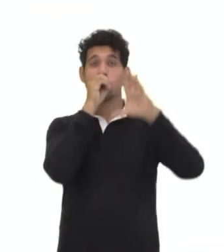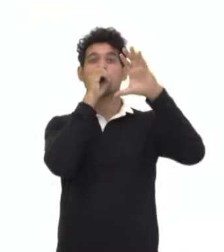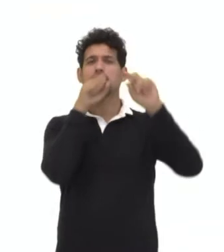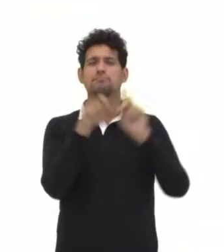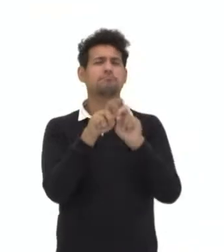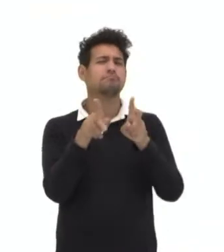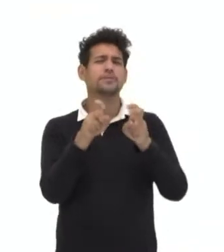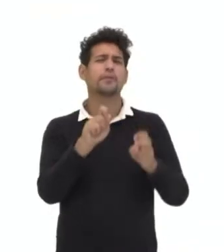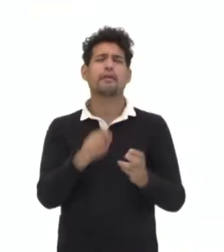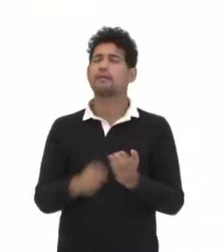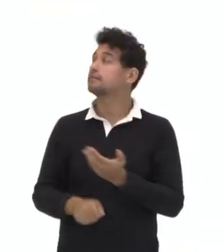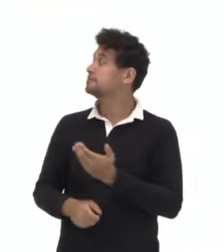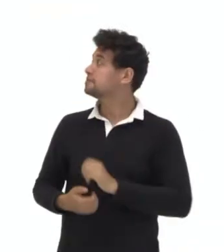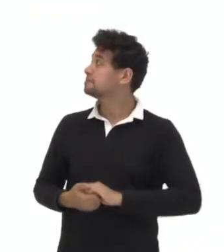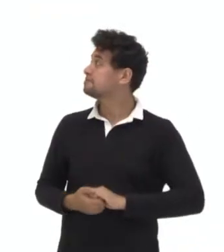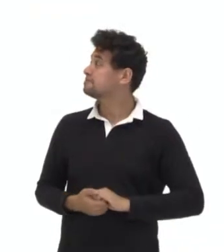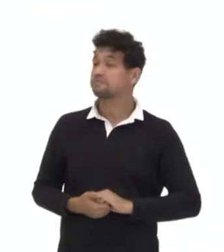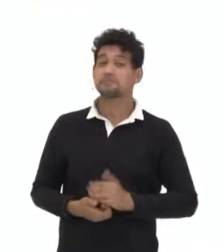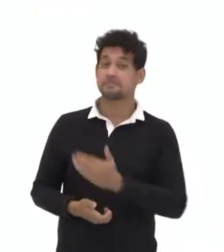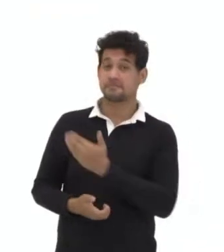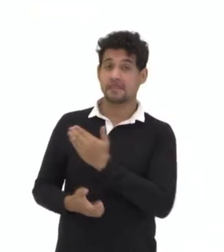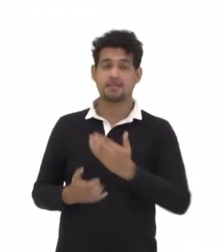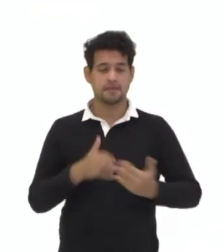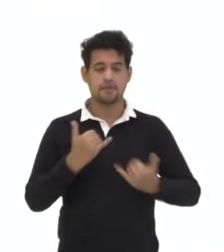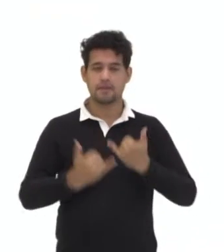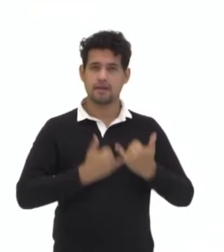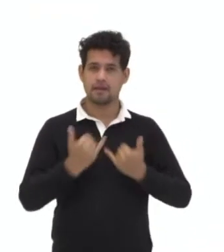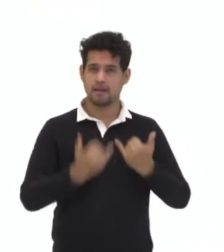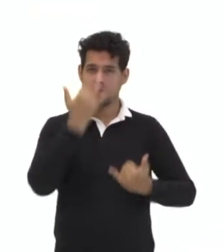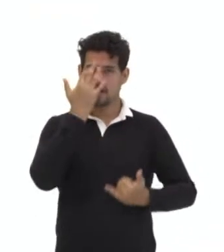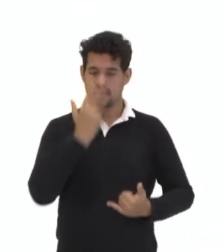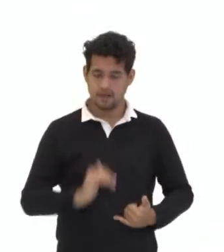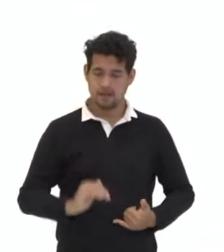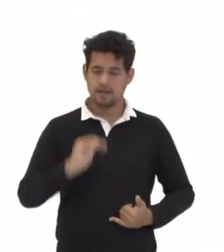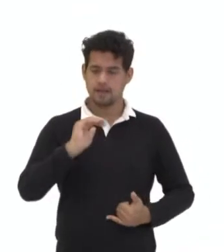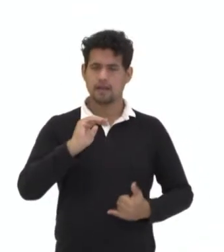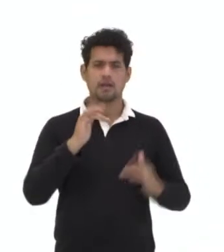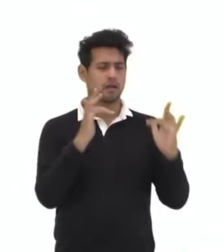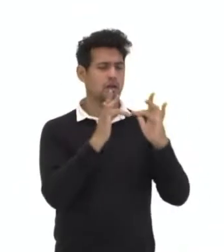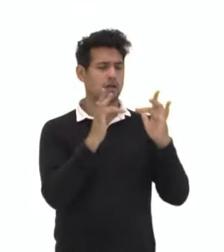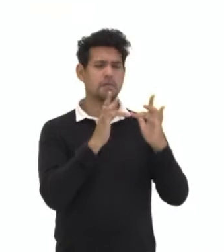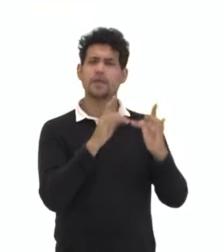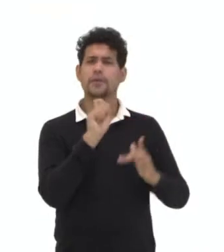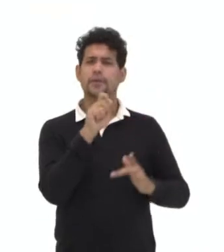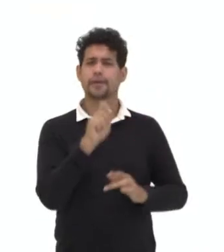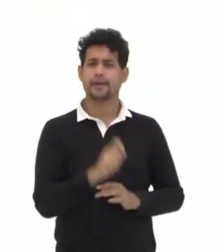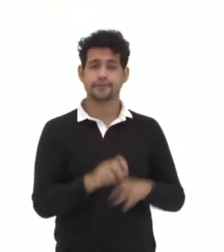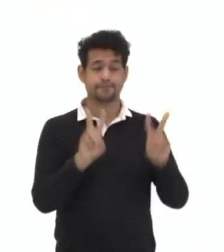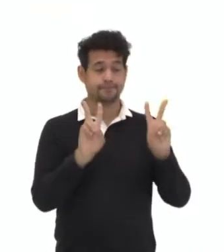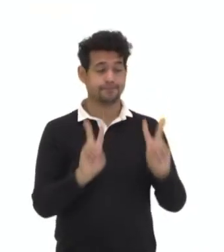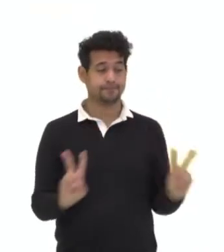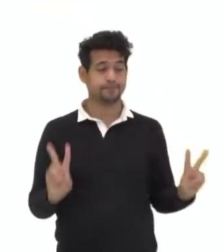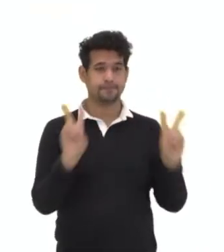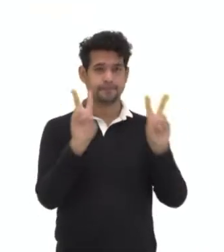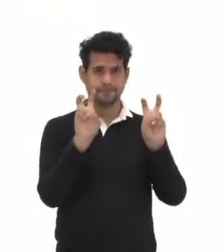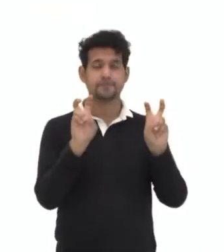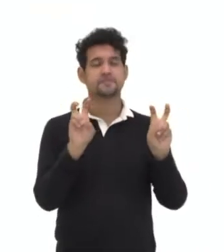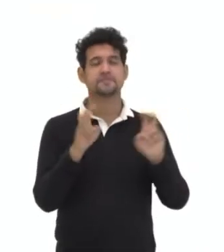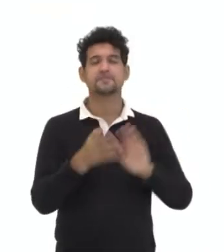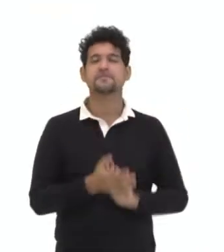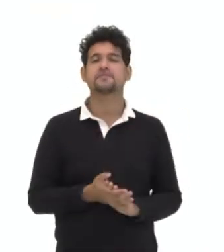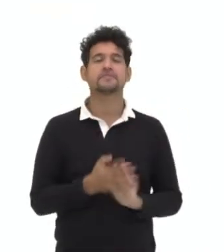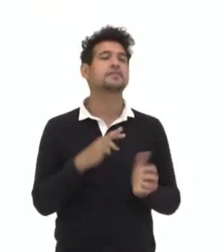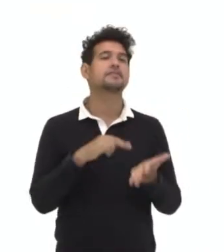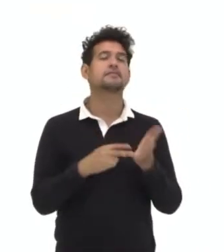aqui? Que estes brinquedos infantis relacionados ao tema da campanha,